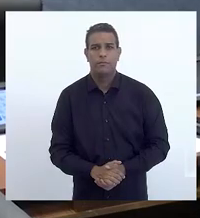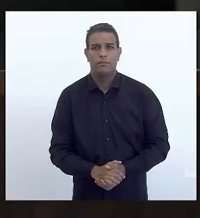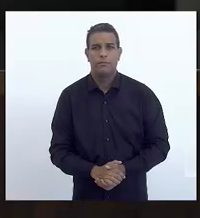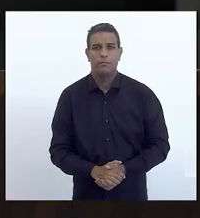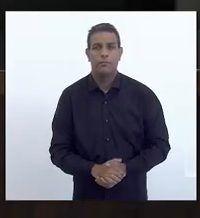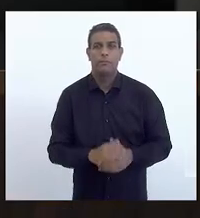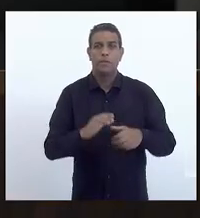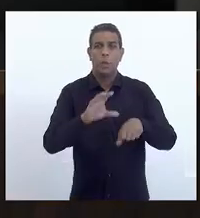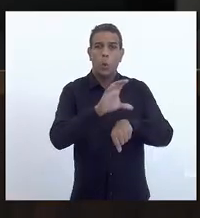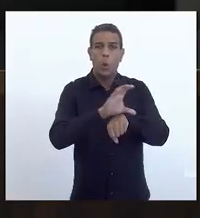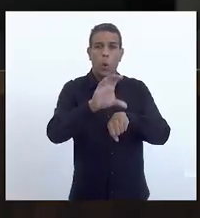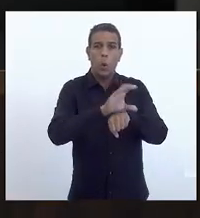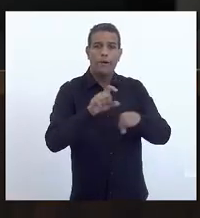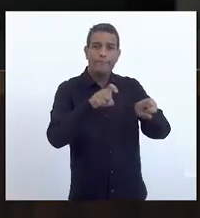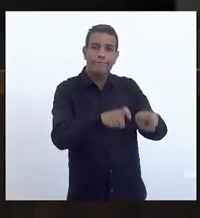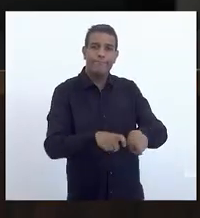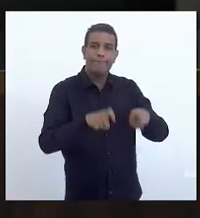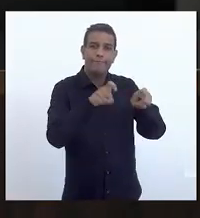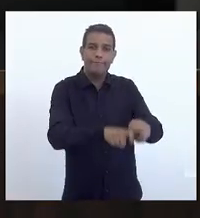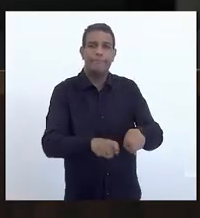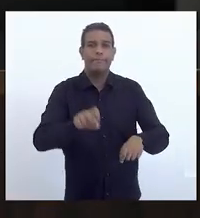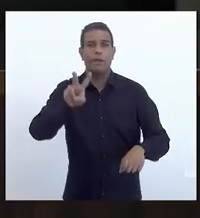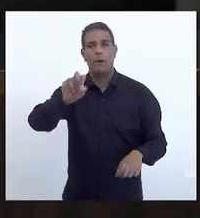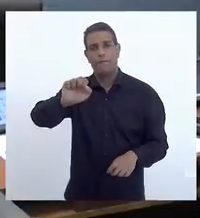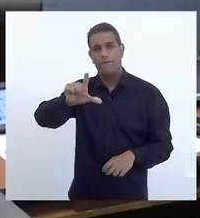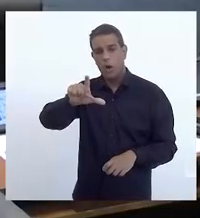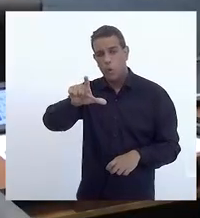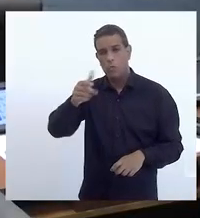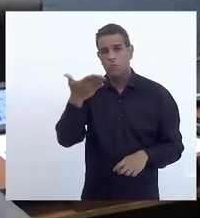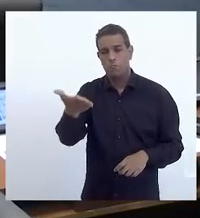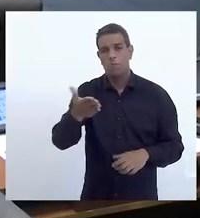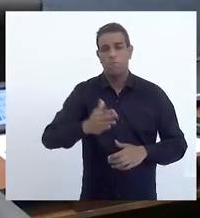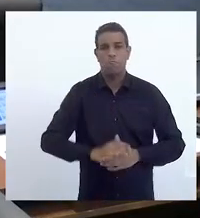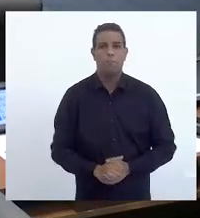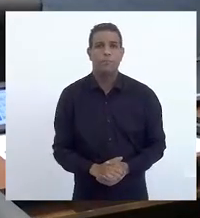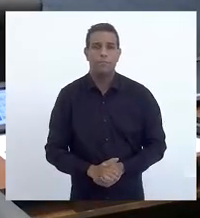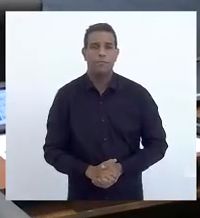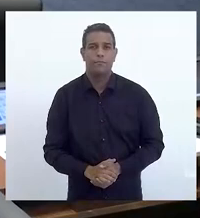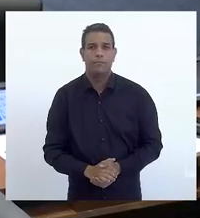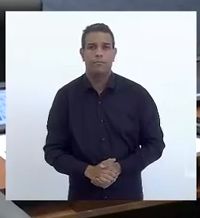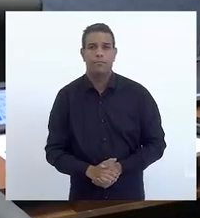Pela Comissão de Agricultura, deputado Valdo Ceasa.